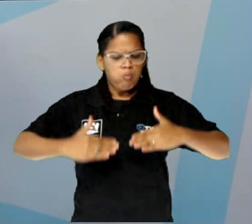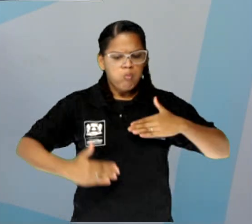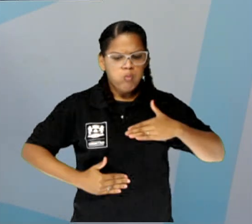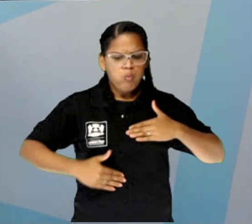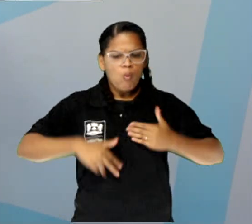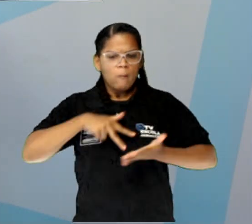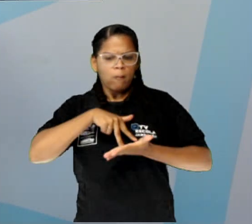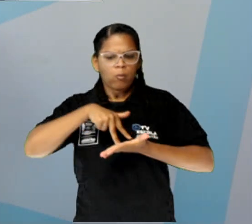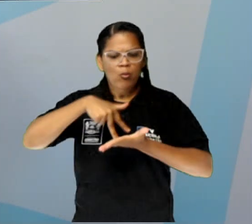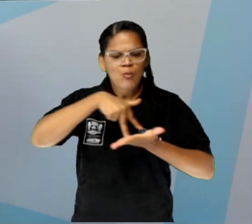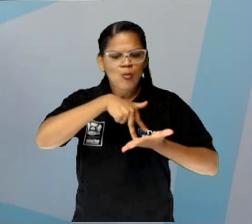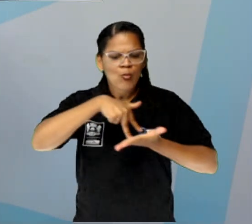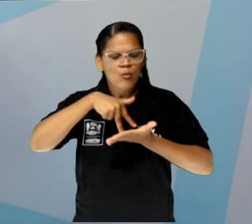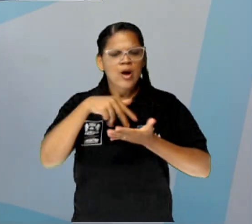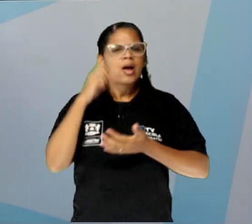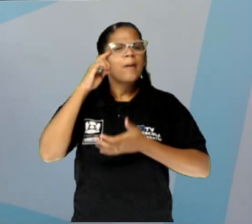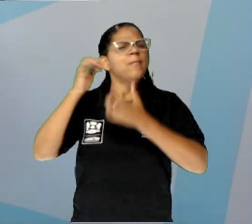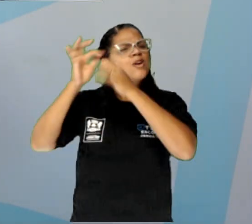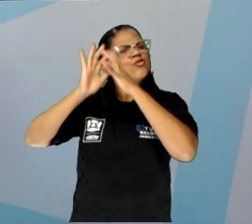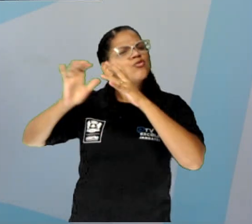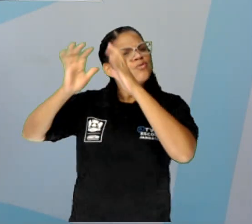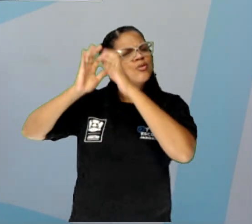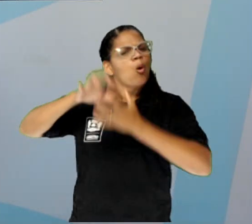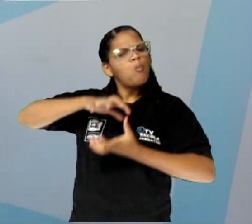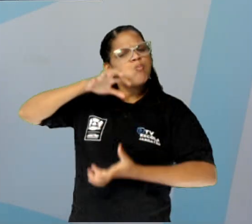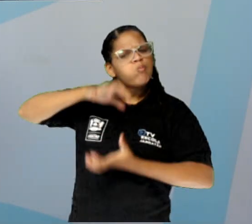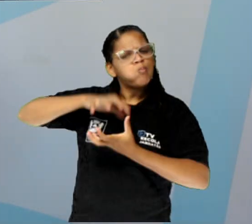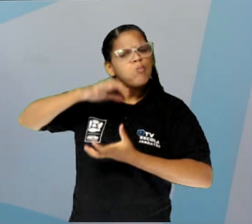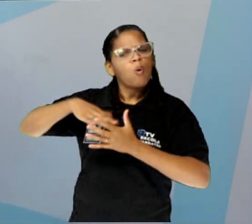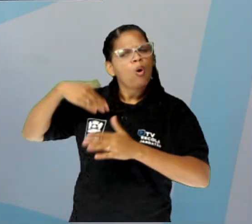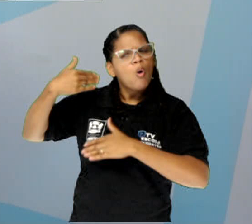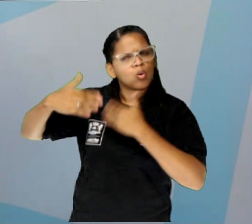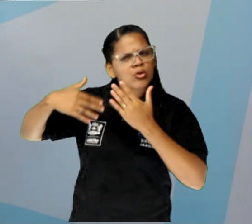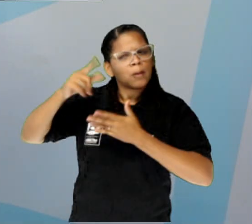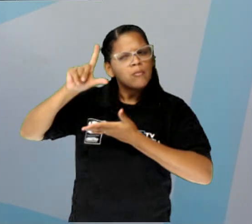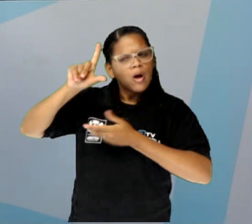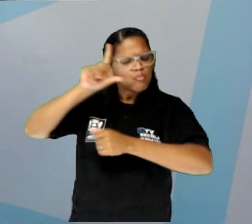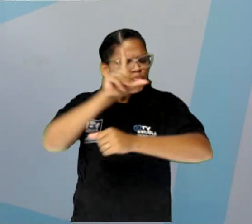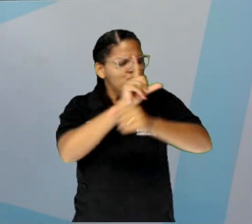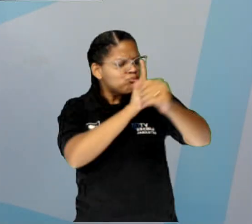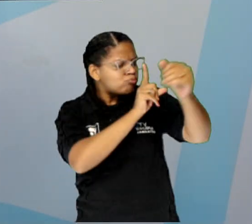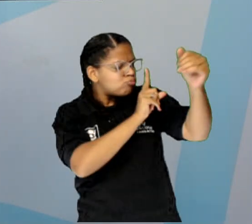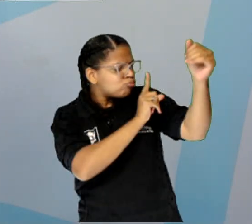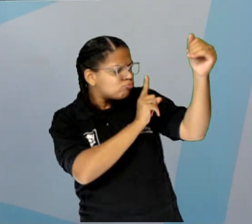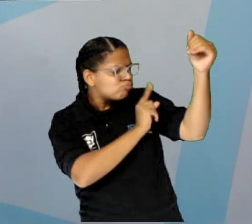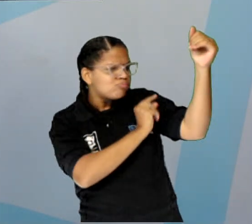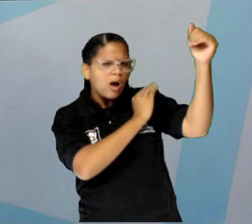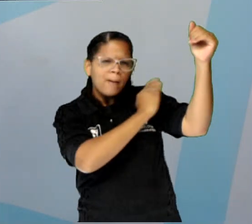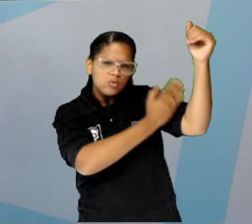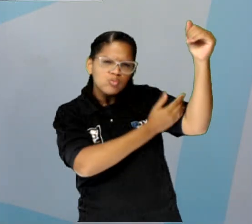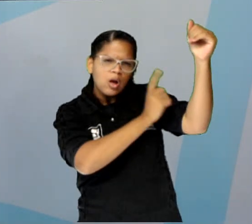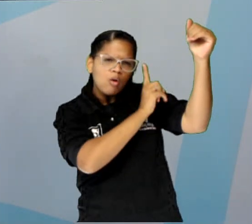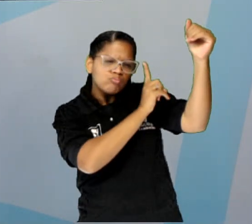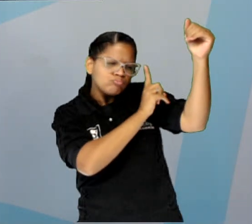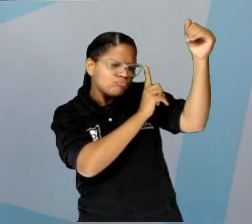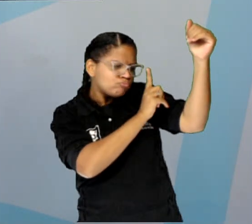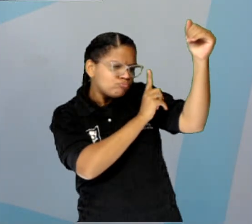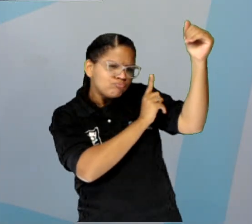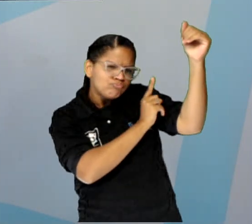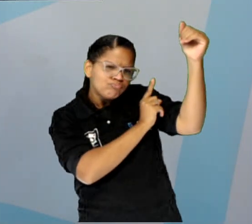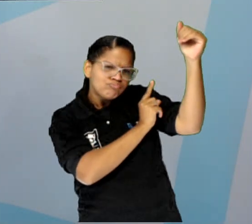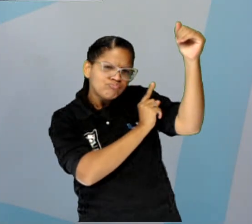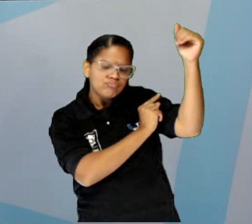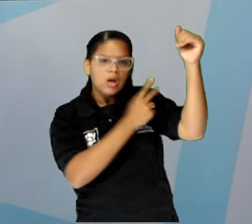Imagina um idoso. Né? O idoso, com o tempo, ele vai perdendo massa muscular. O que seria massa muscular? Né? A gente tem o nosso músculo, né? Já está